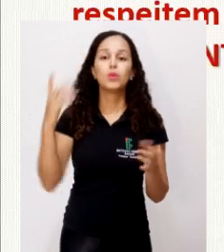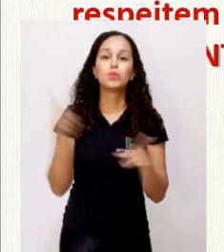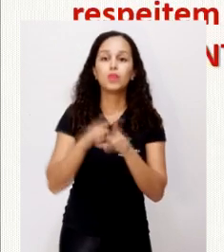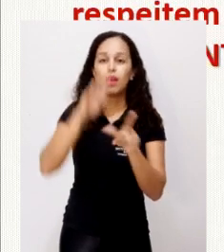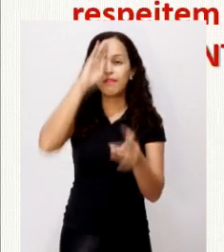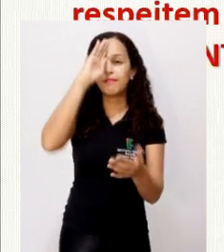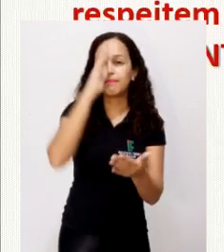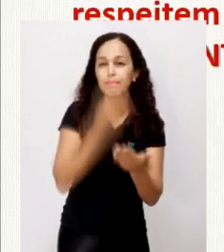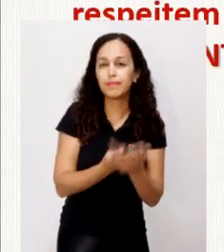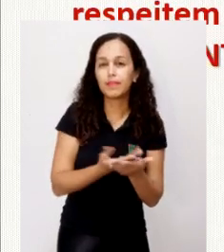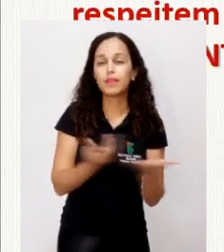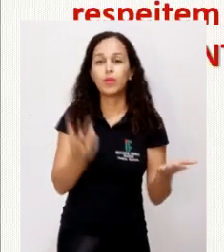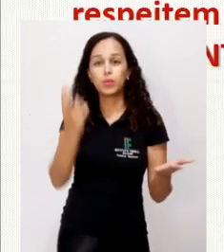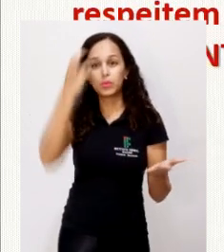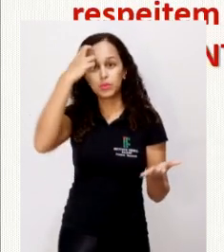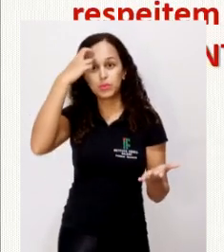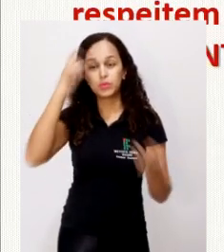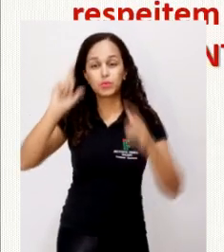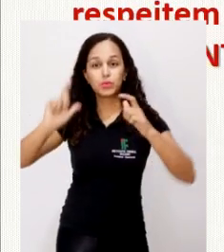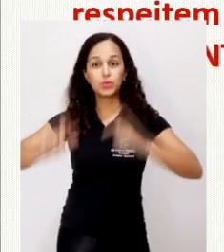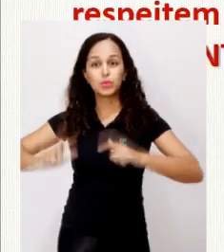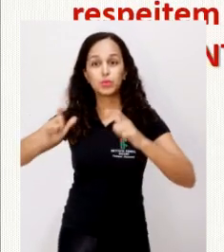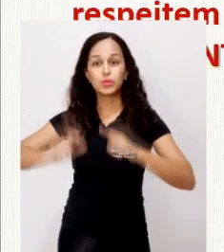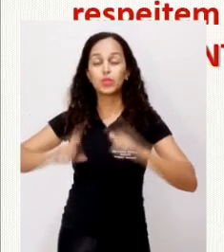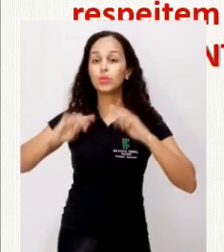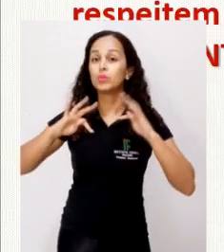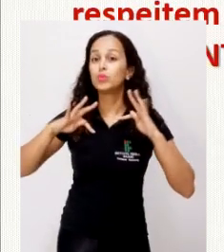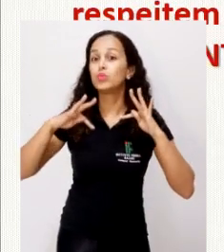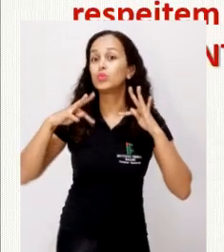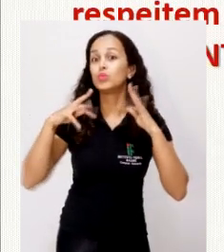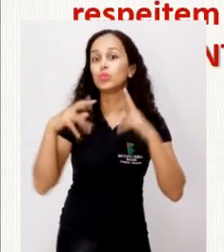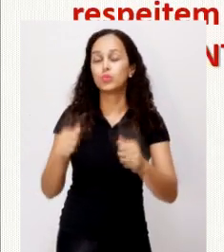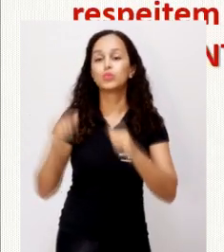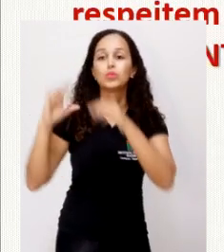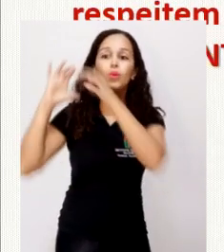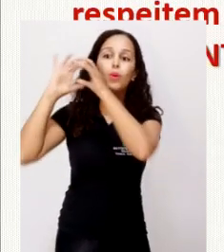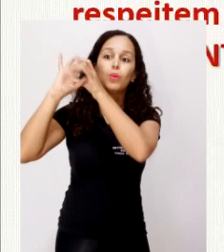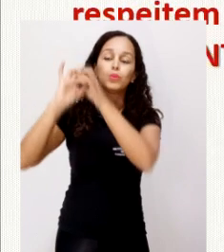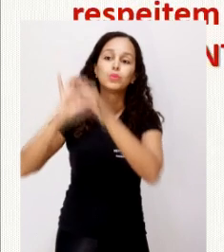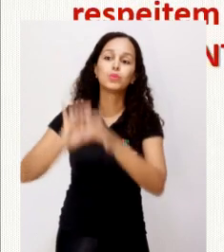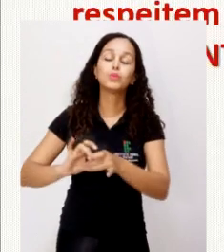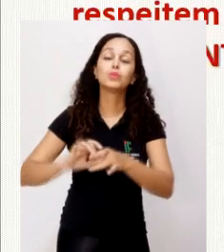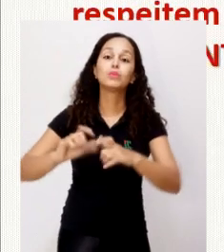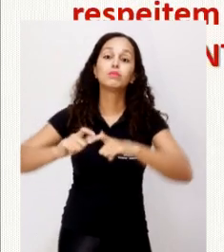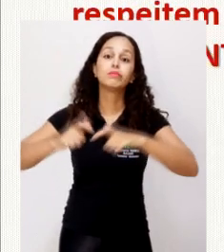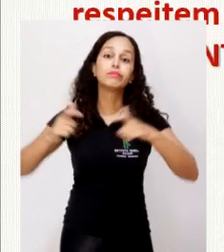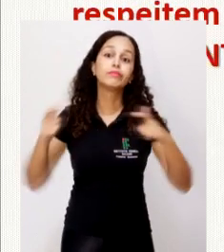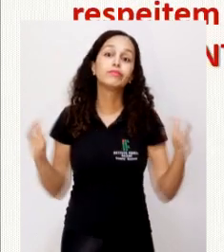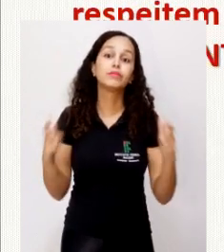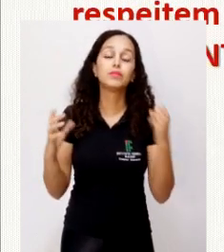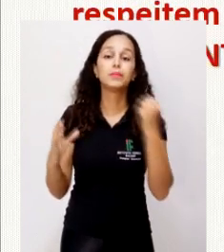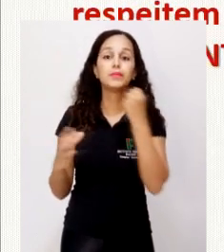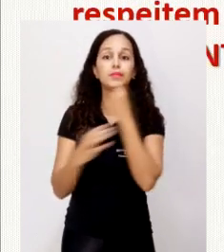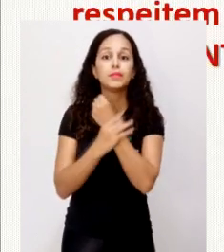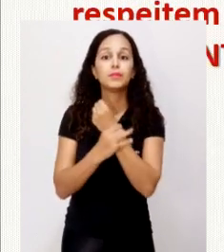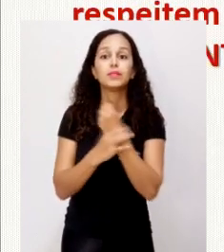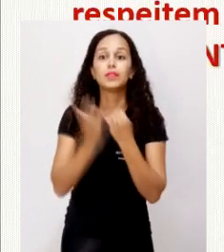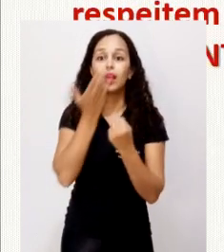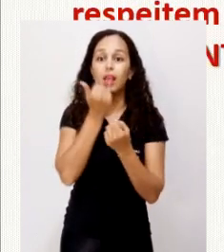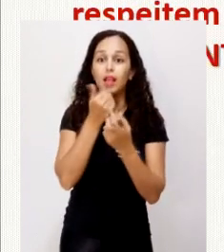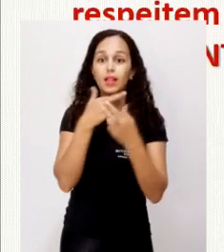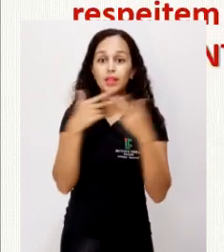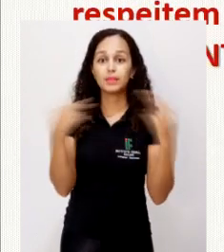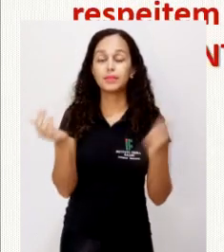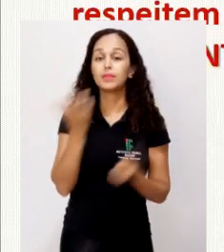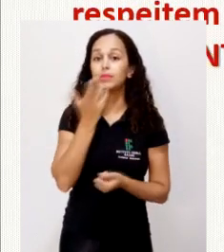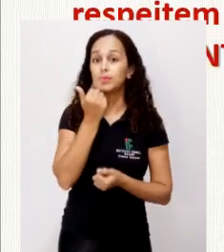cultural, as crenças, né, a cultura local. Tudo isso se encaixa dentro do contexto mais amplo para a